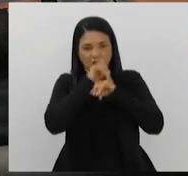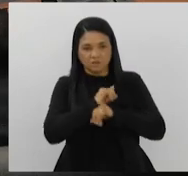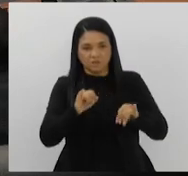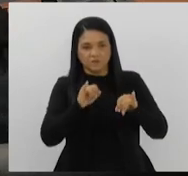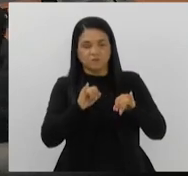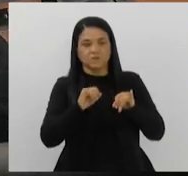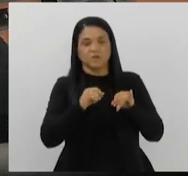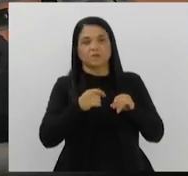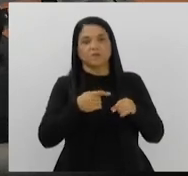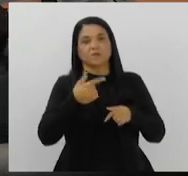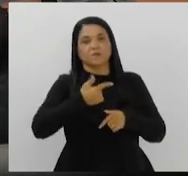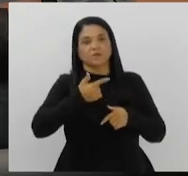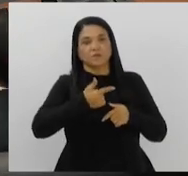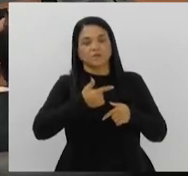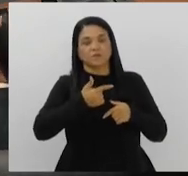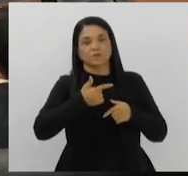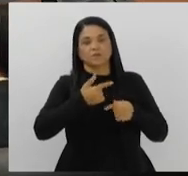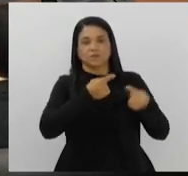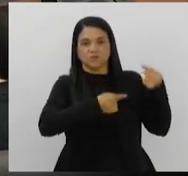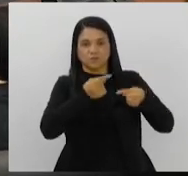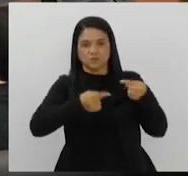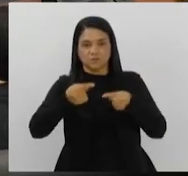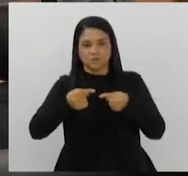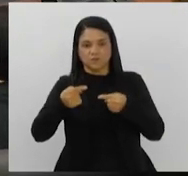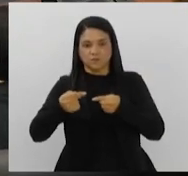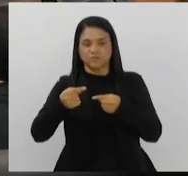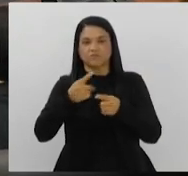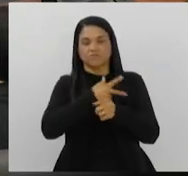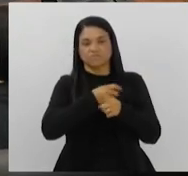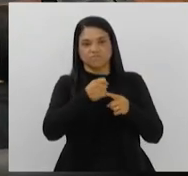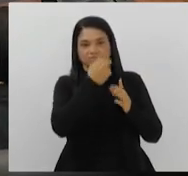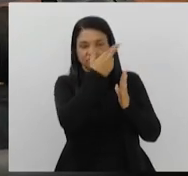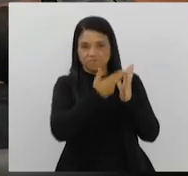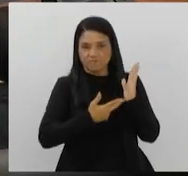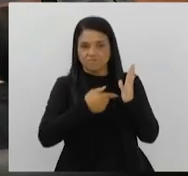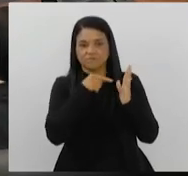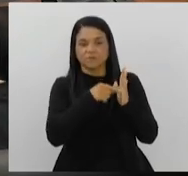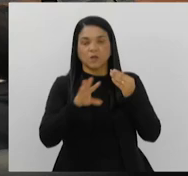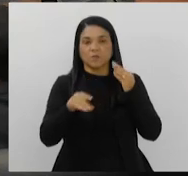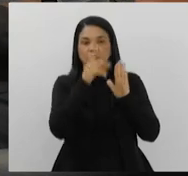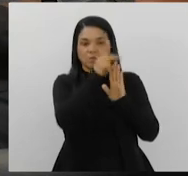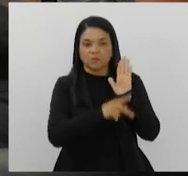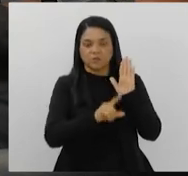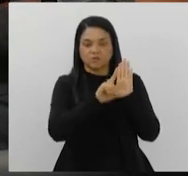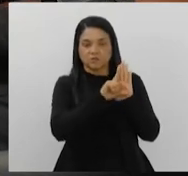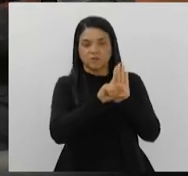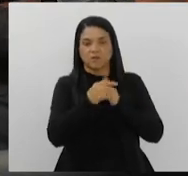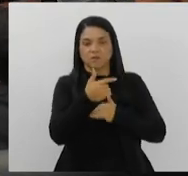Anuncio, em tramitação ordinária, em segunda discussão, redação do vencido assim emendado. Projeto de lei